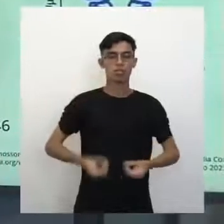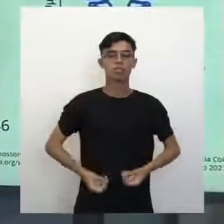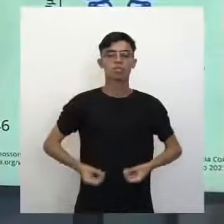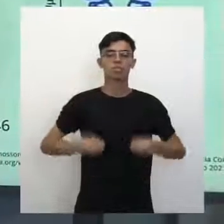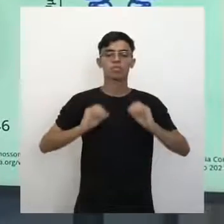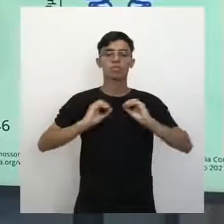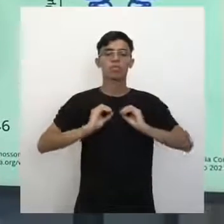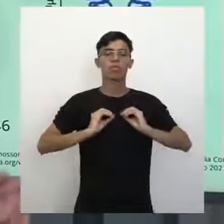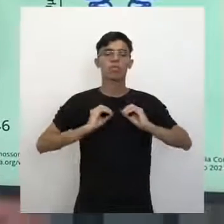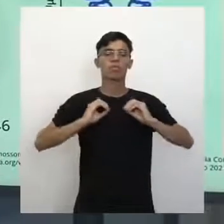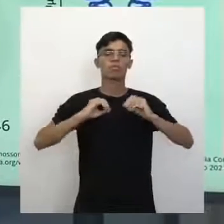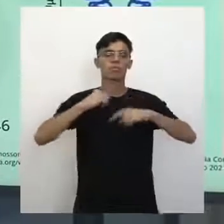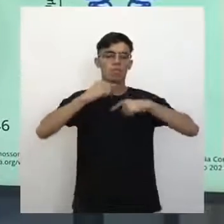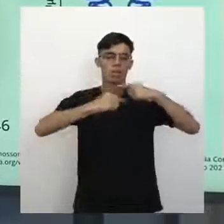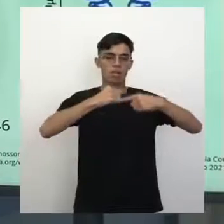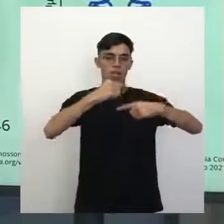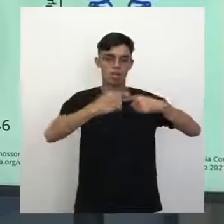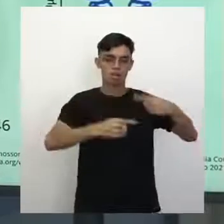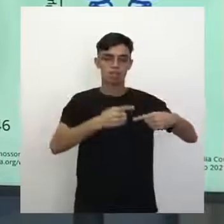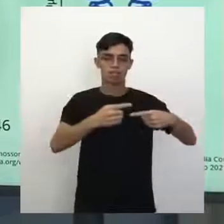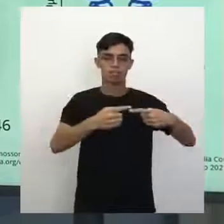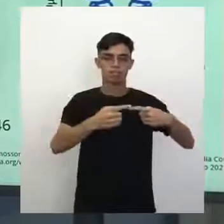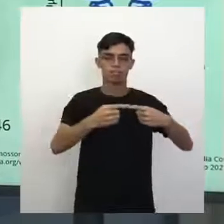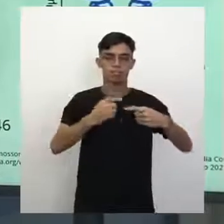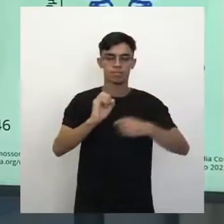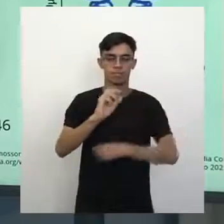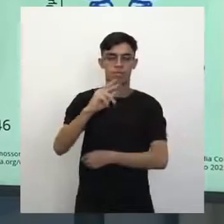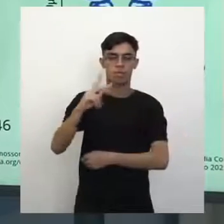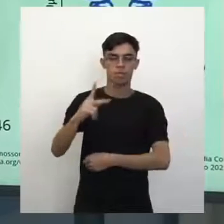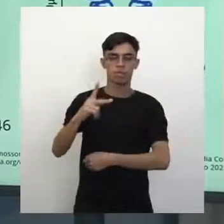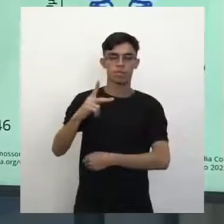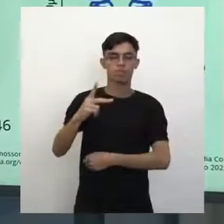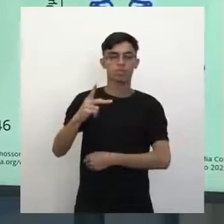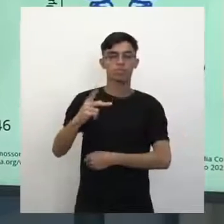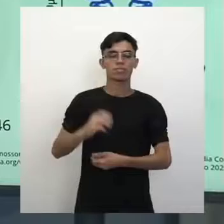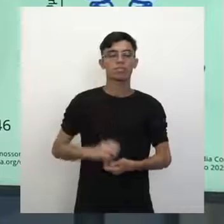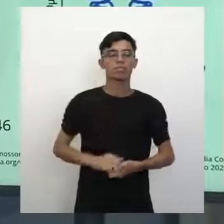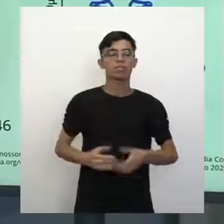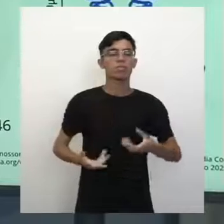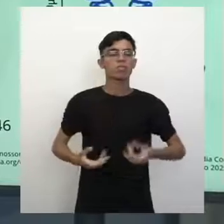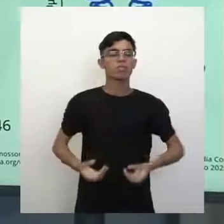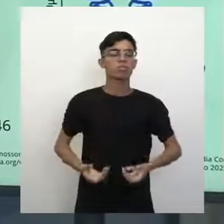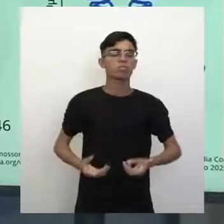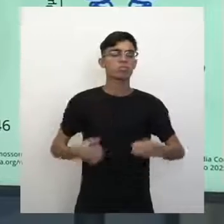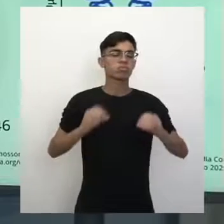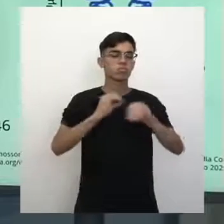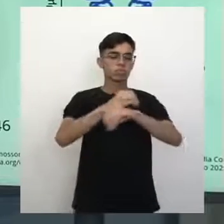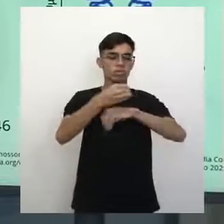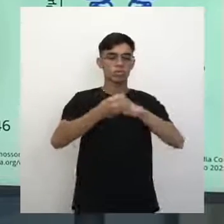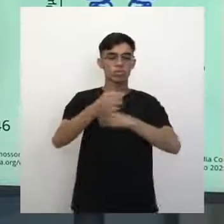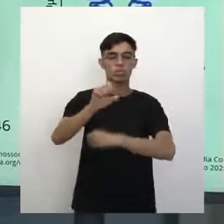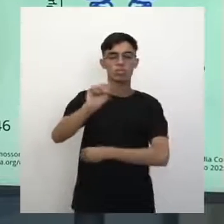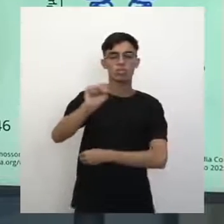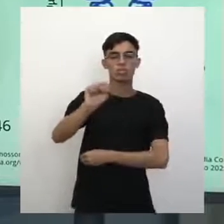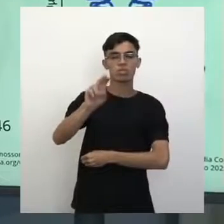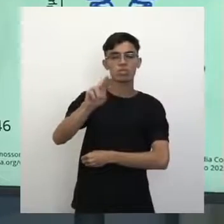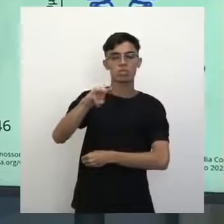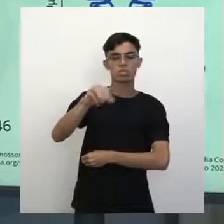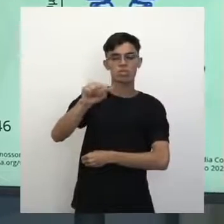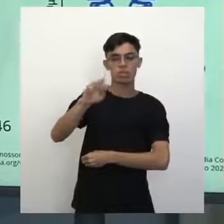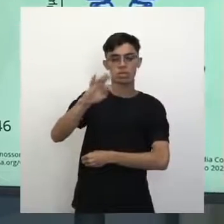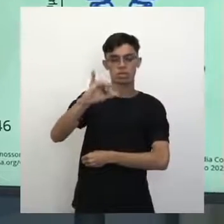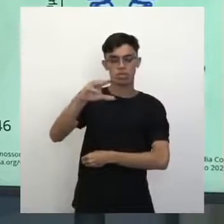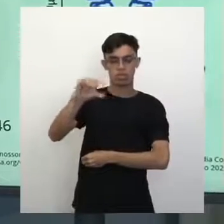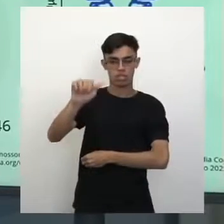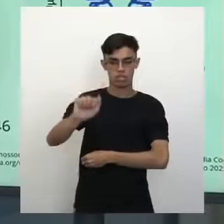célula reprodutiva, ou célula sexual, tá bom? Então, quando eu falo célula somática, eu estou falando de célula do corpo, porque soma